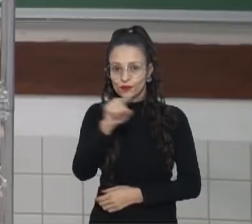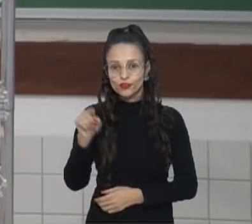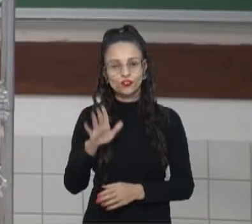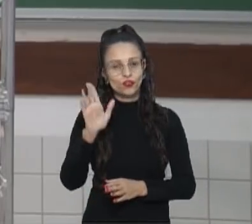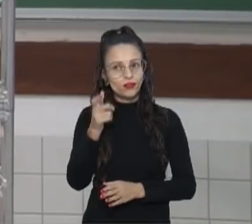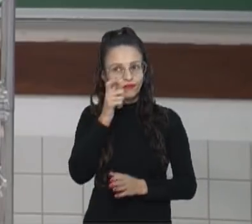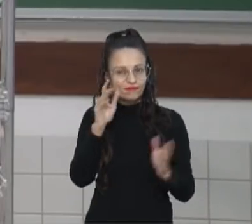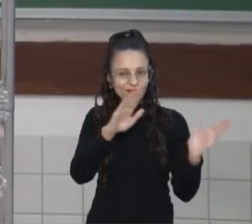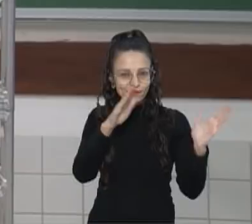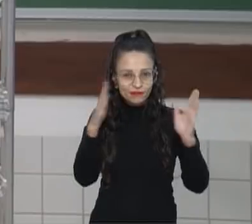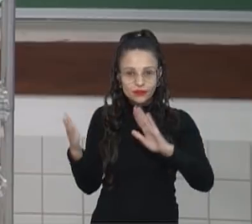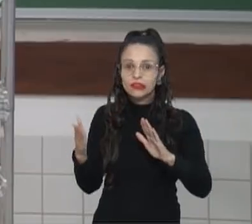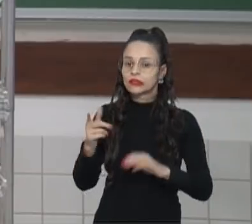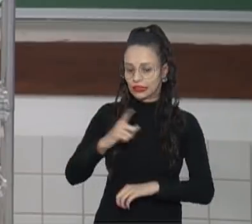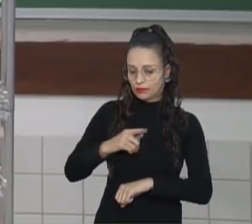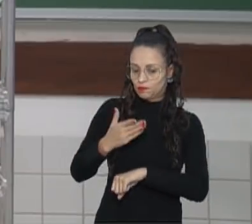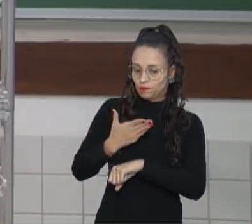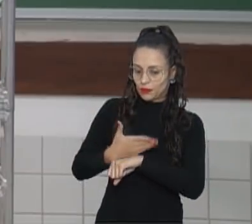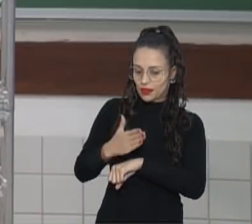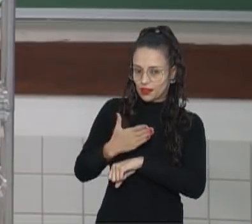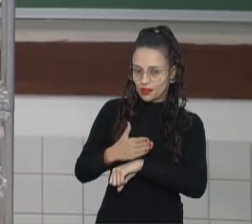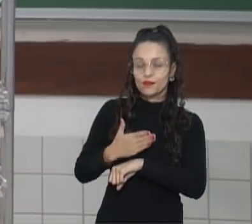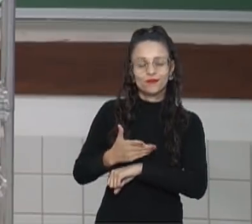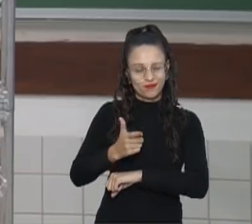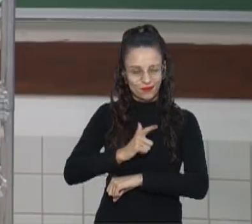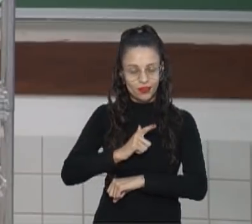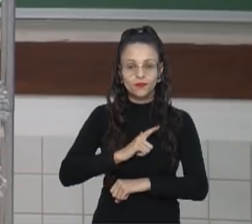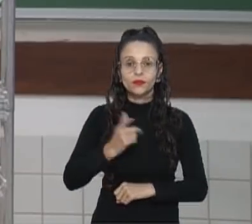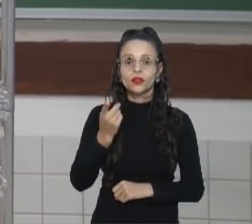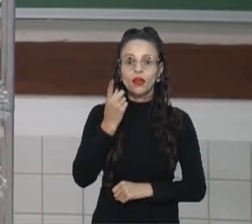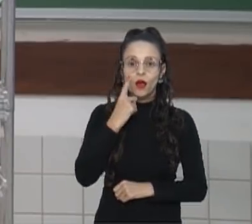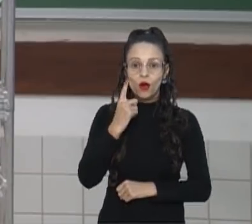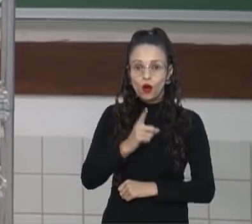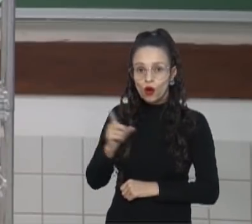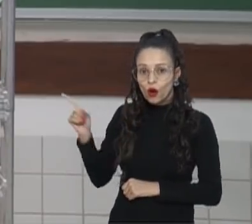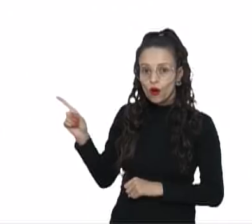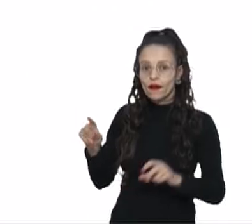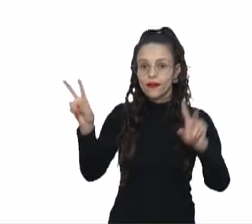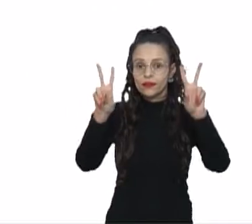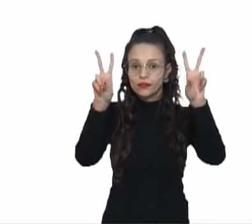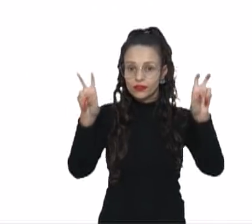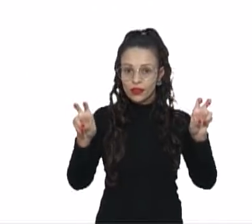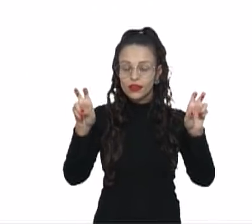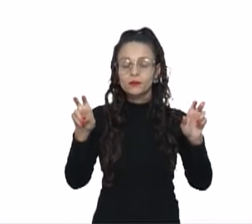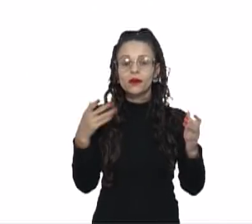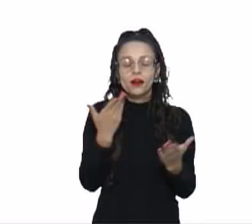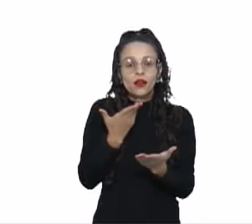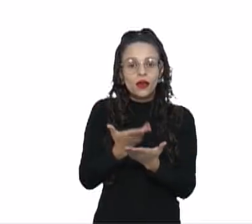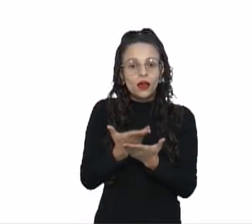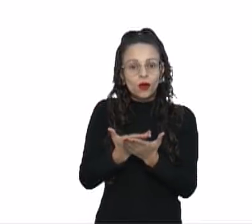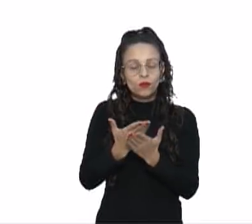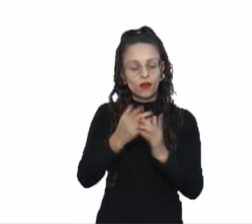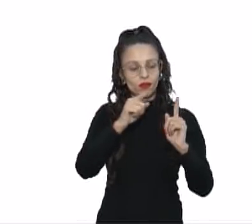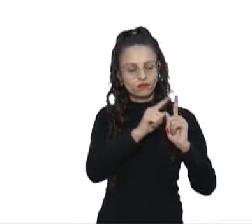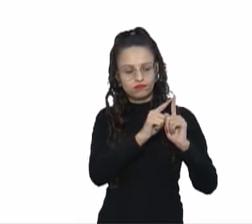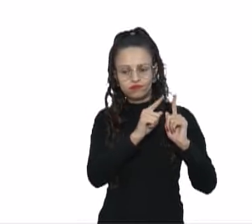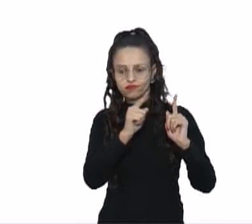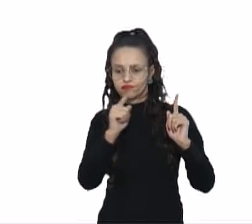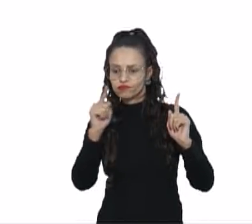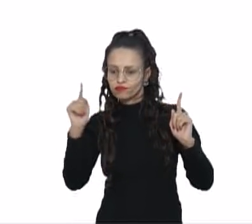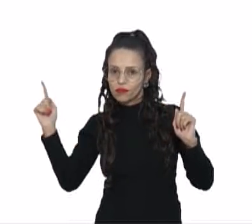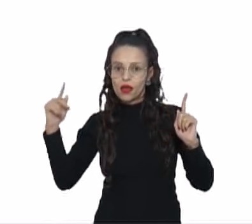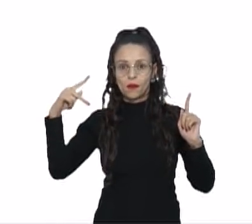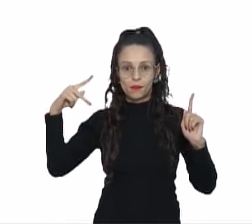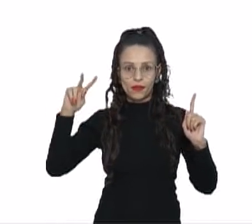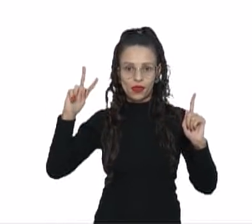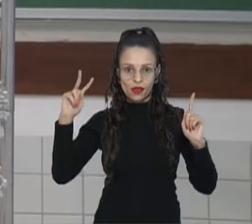aqui, haverá uma prática, correto? Dá uma olhada no tema da aula de hoje? Escala de pH. Não escrevi errado e